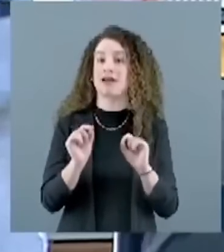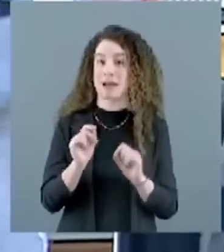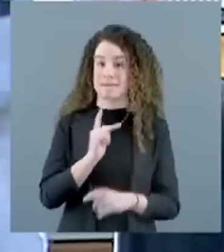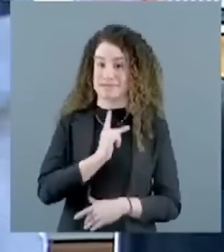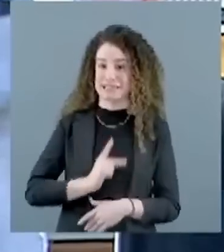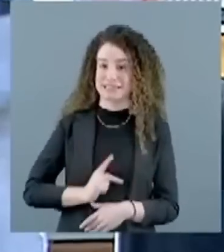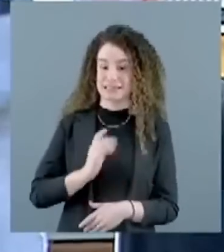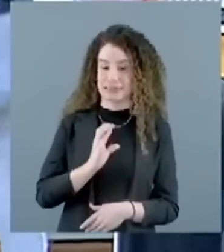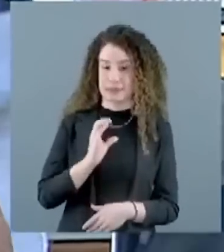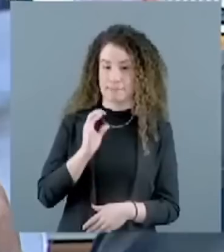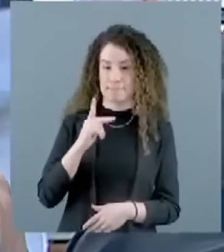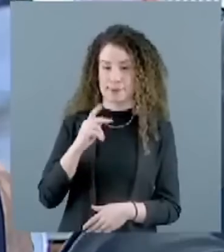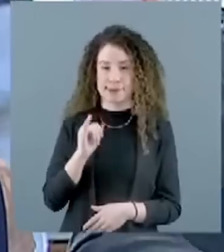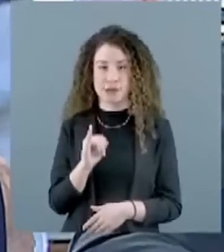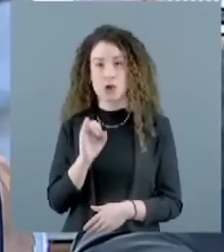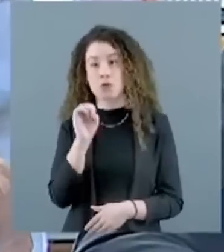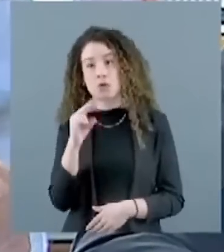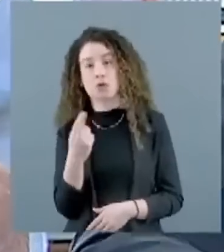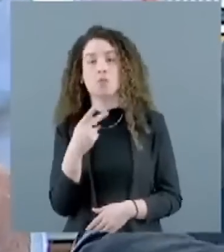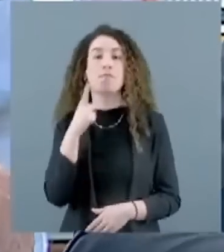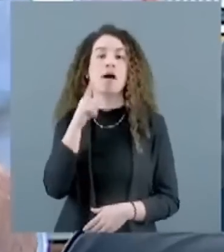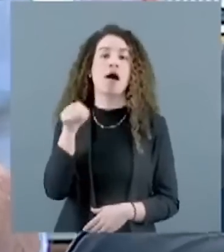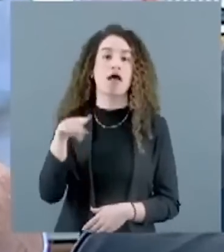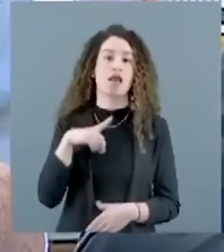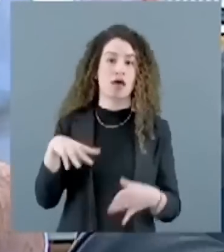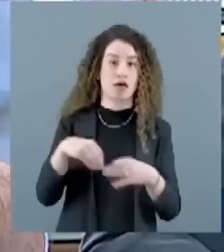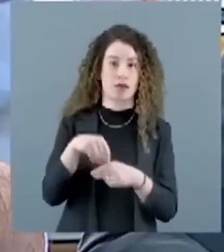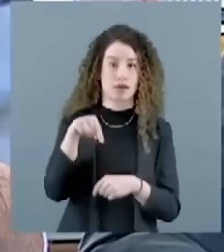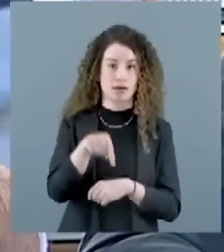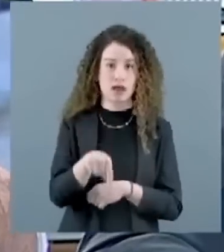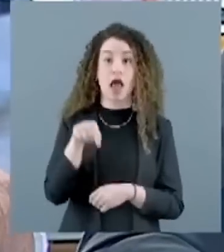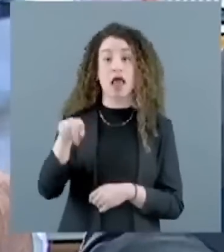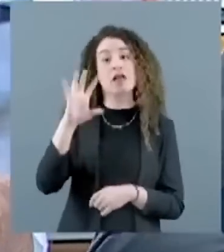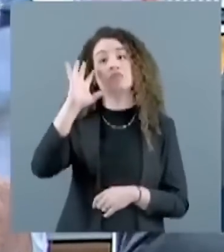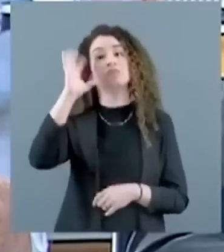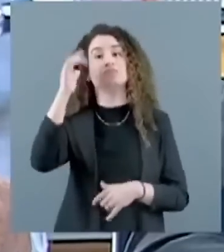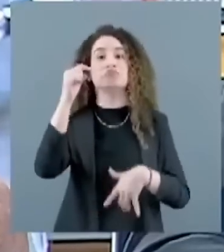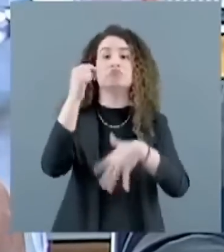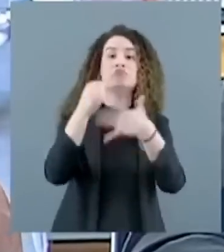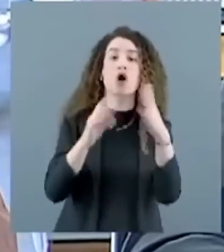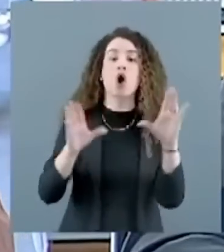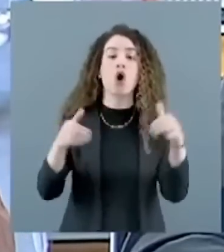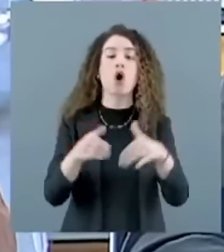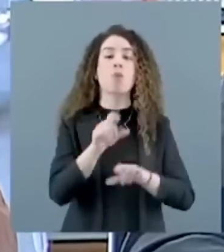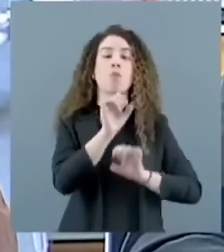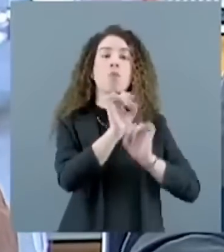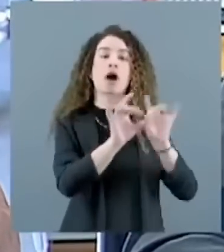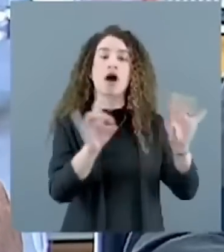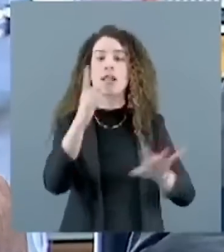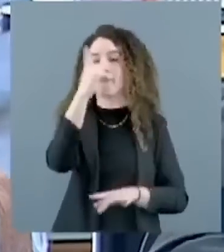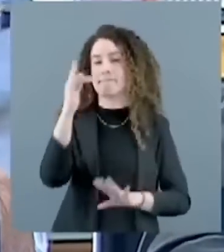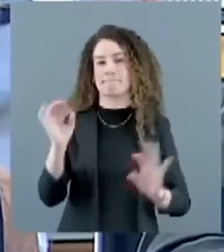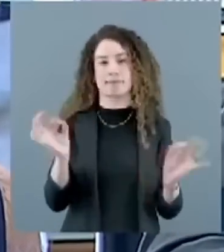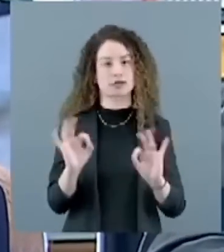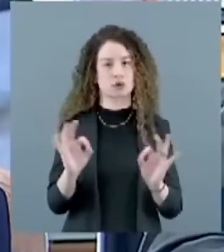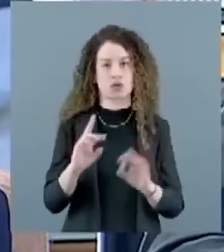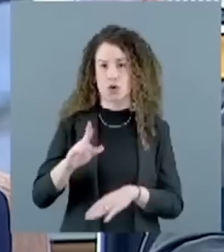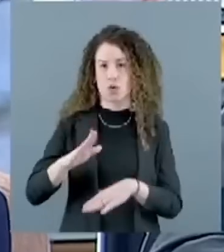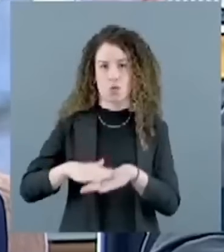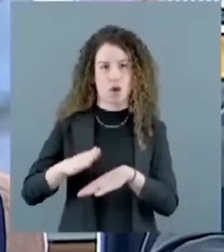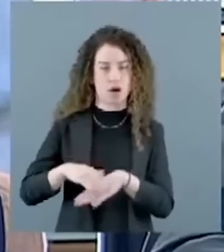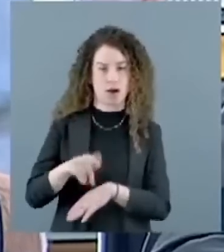da CPI ou a outro parlamentar membro dessa comissão deliberar sobre a composição do seu colegiado. Nesse sentido, por analogia,